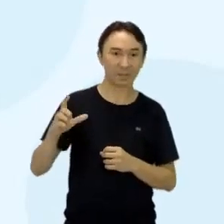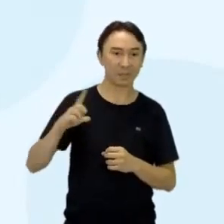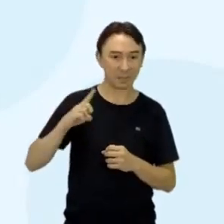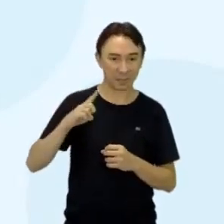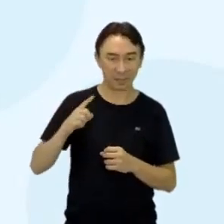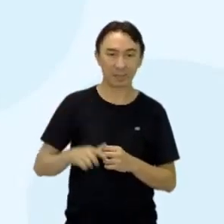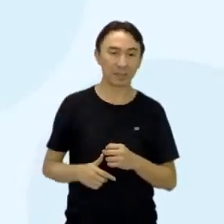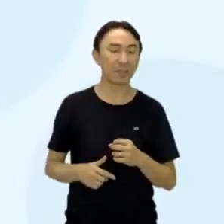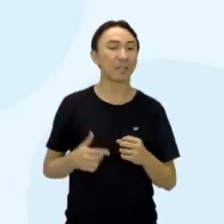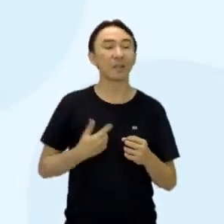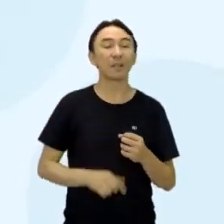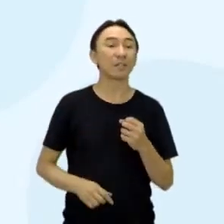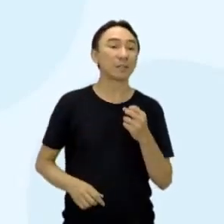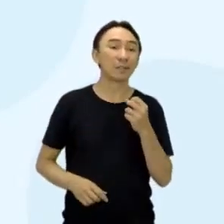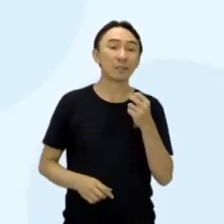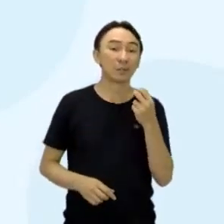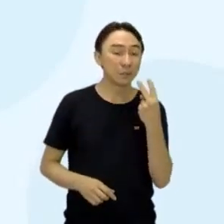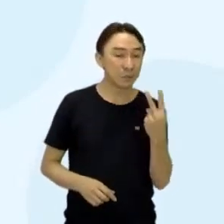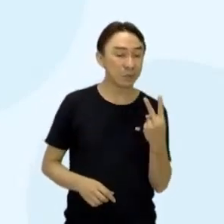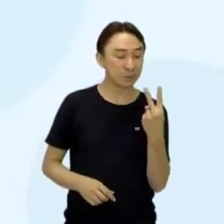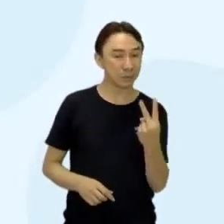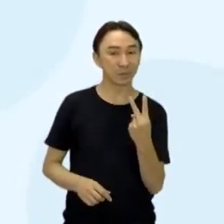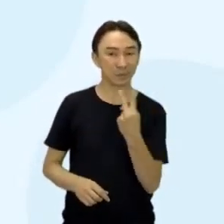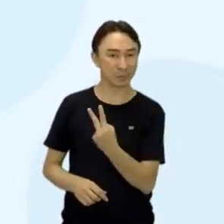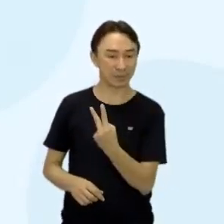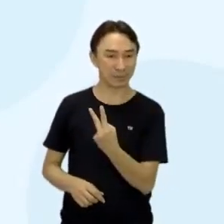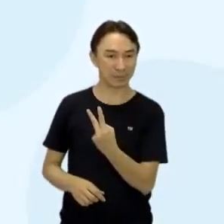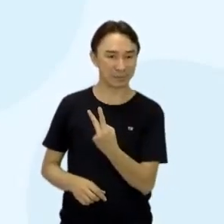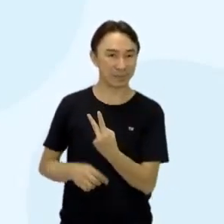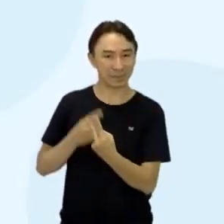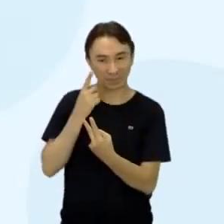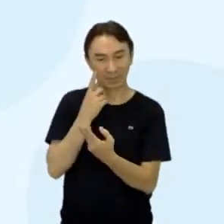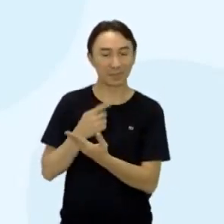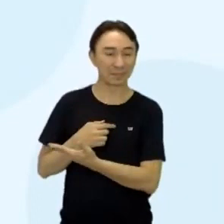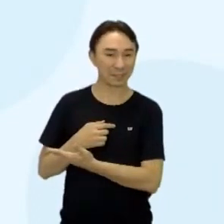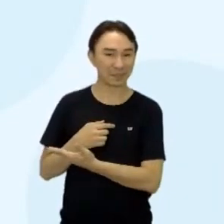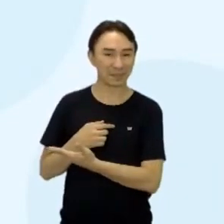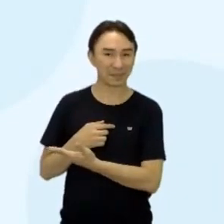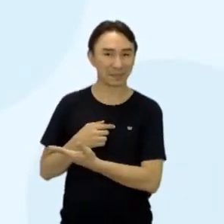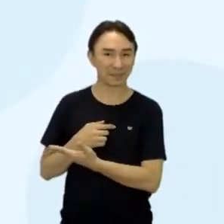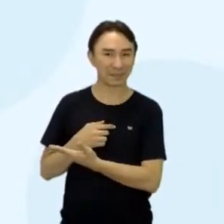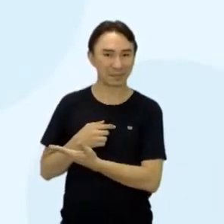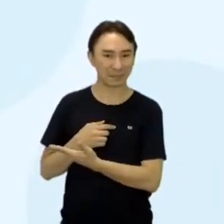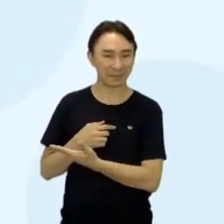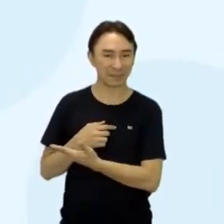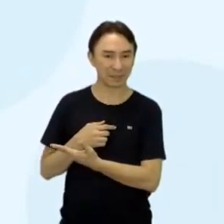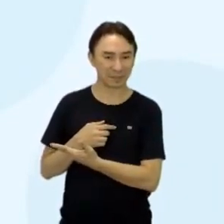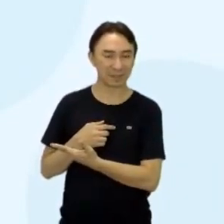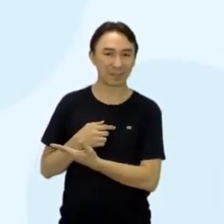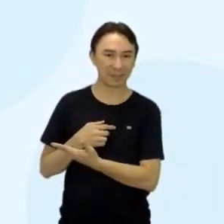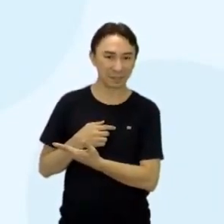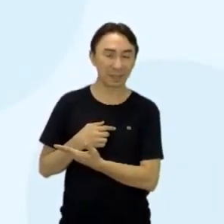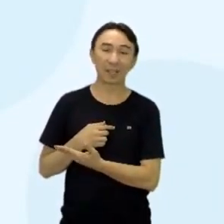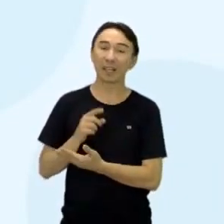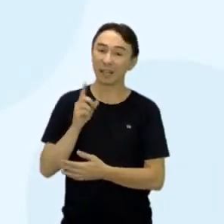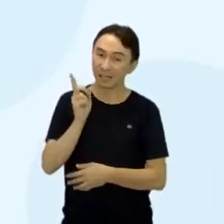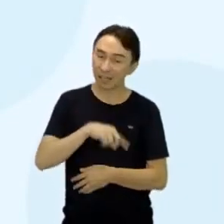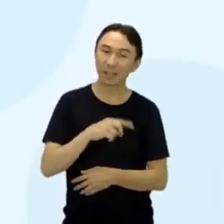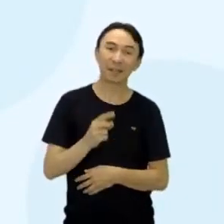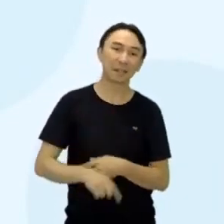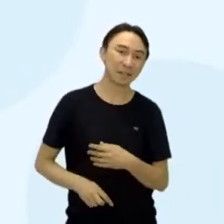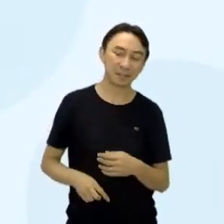2. Ele é por isso conhecido como o nosso querido hélio, elemento número 2 da